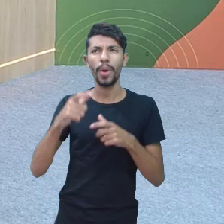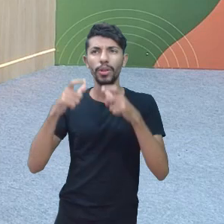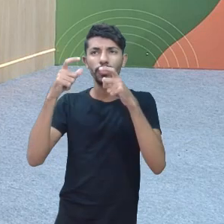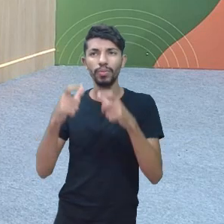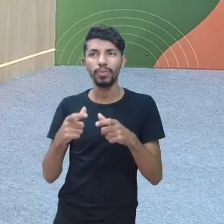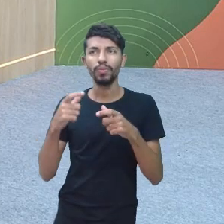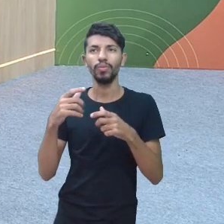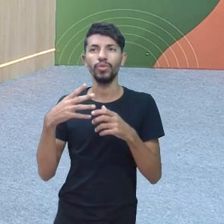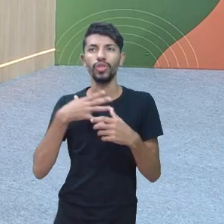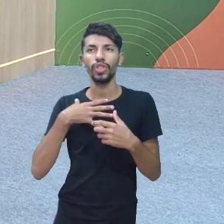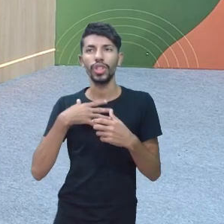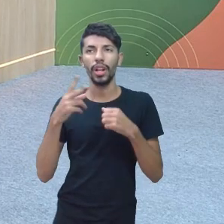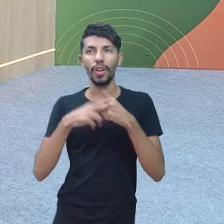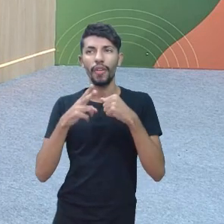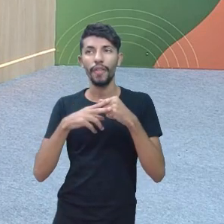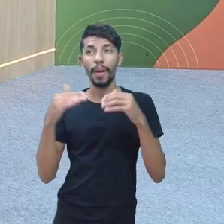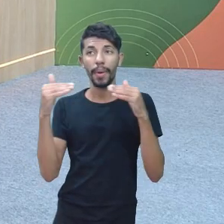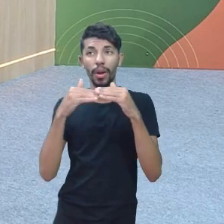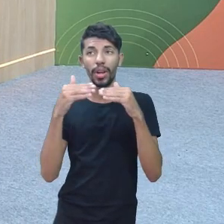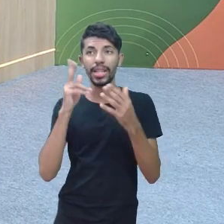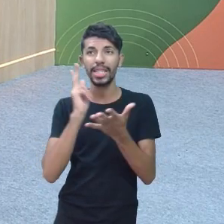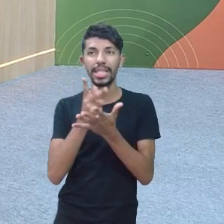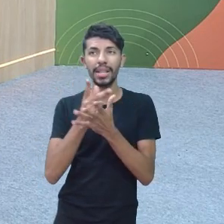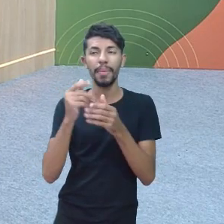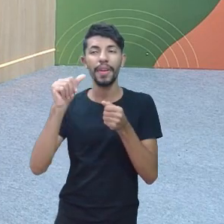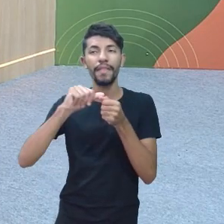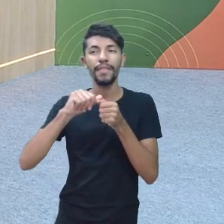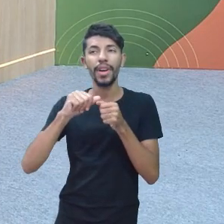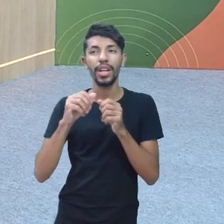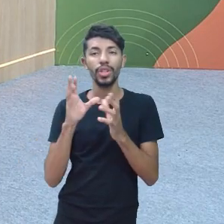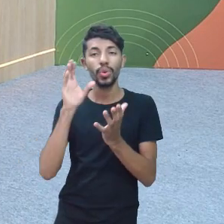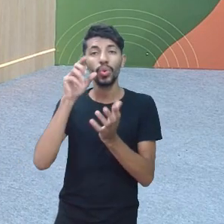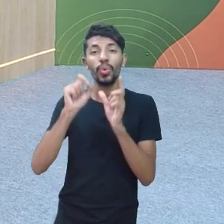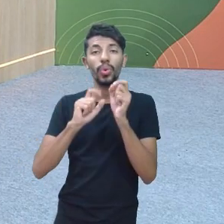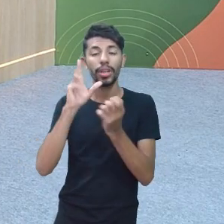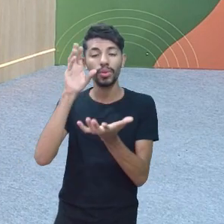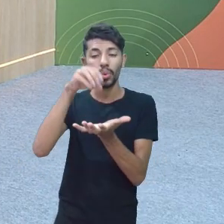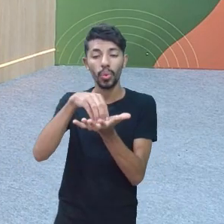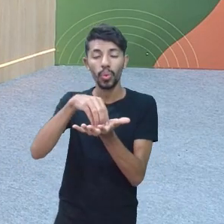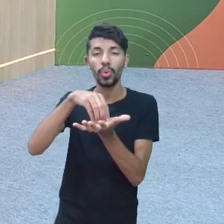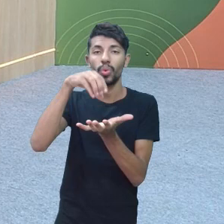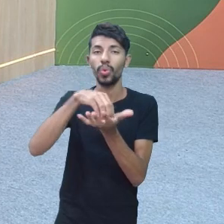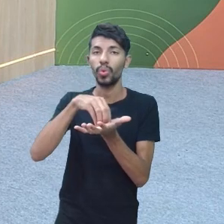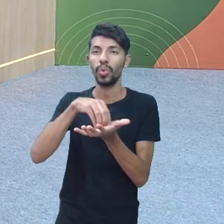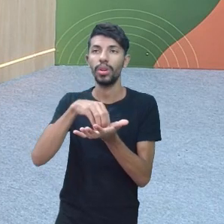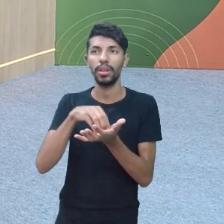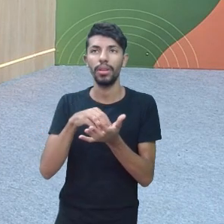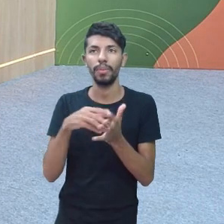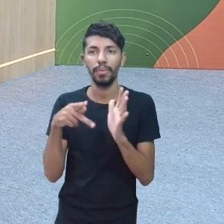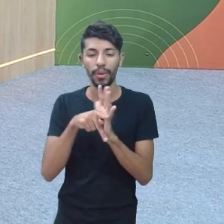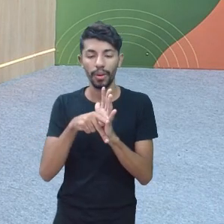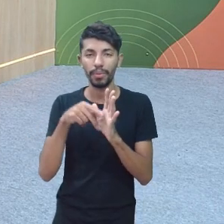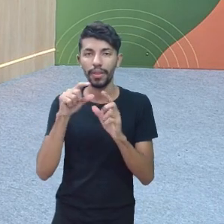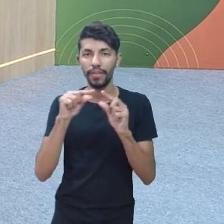núcleo dele, tá? Então, sempre vai ser feito com o núcleo dele.